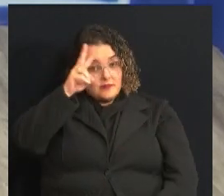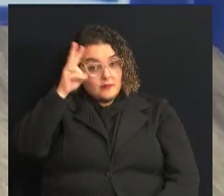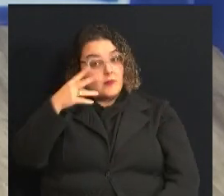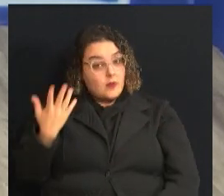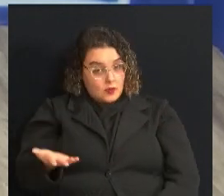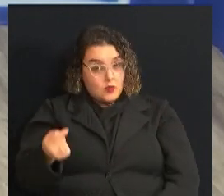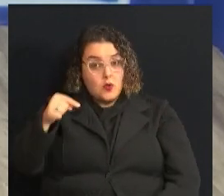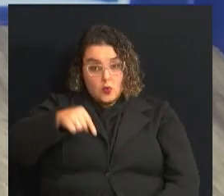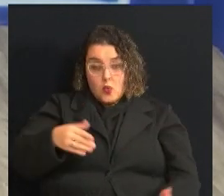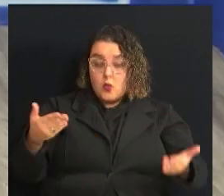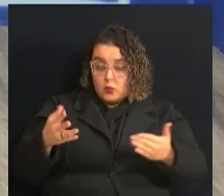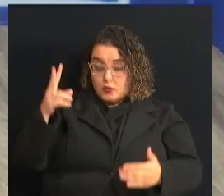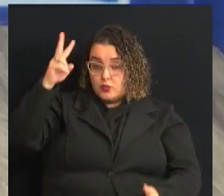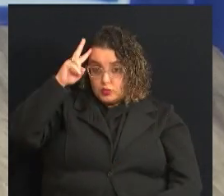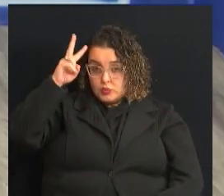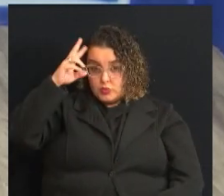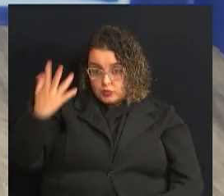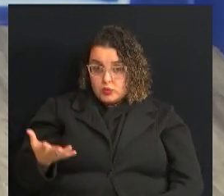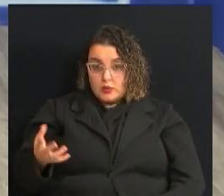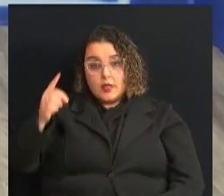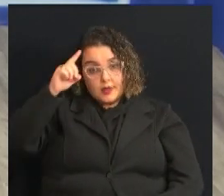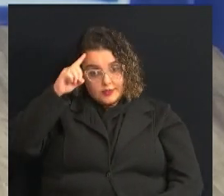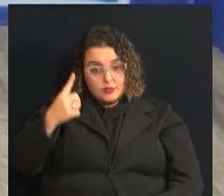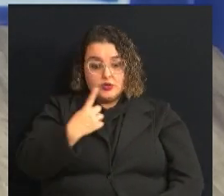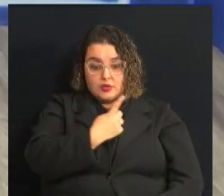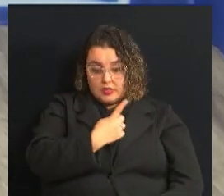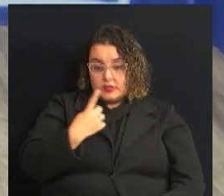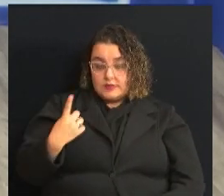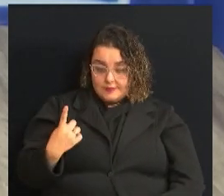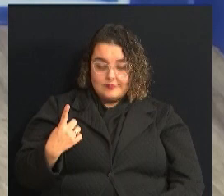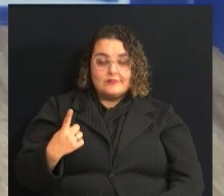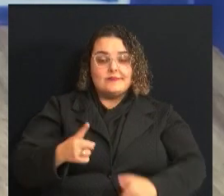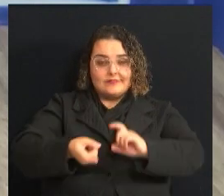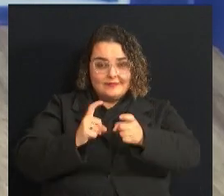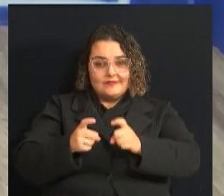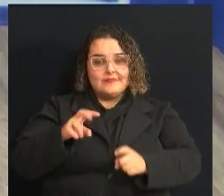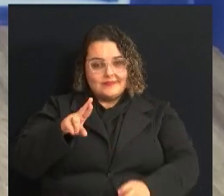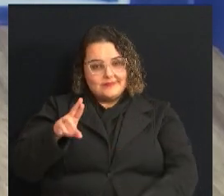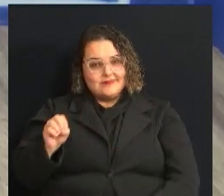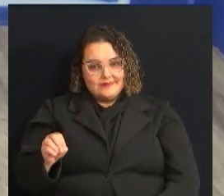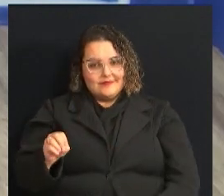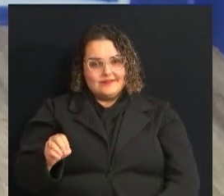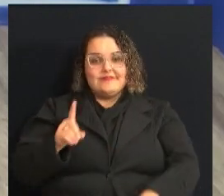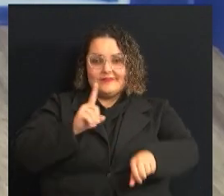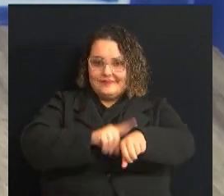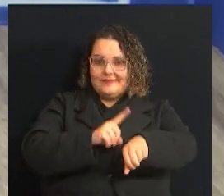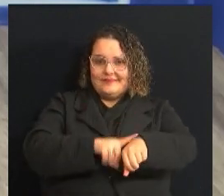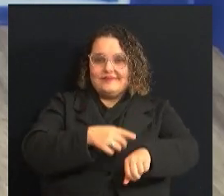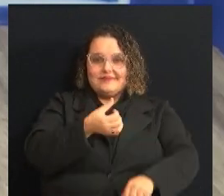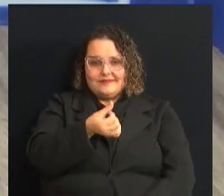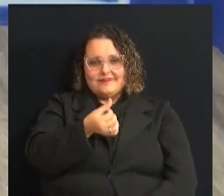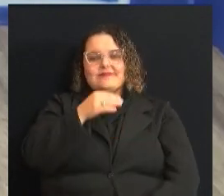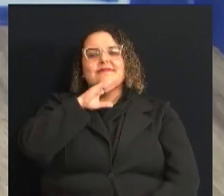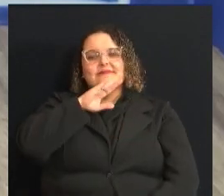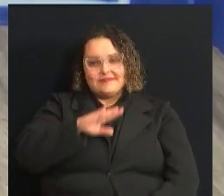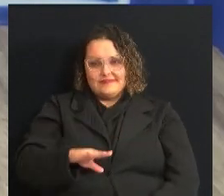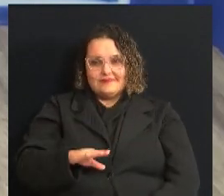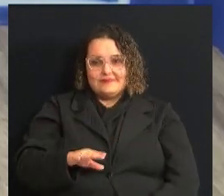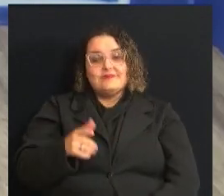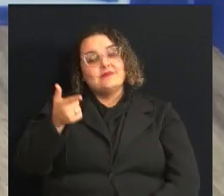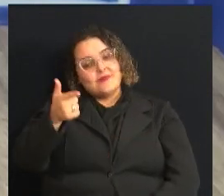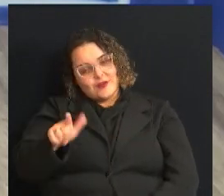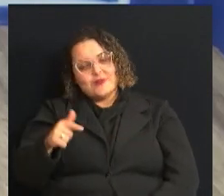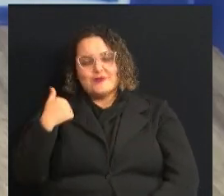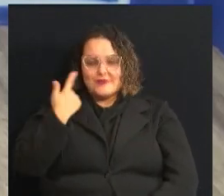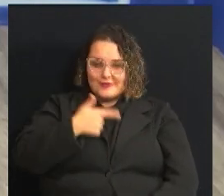hoje é segunda-feira, portanto, é dia da 11ª reunião ordinária, a partir das 6 horas da tarde. Então, continue aqui